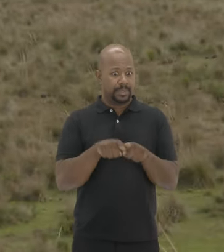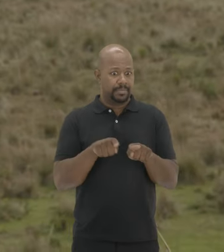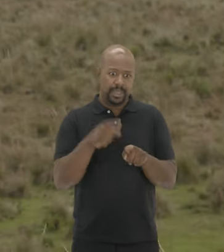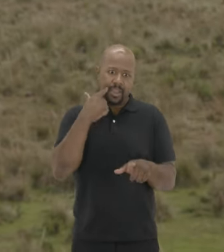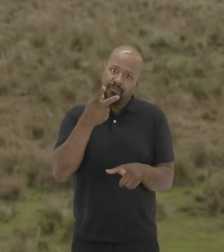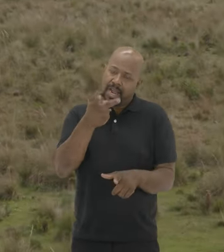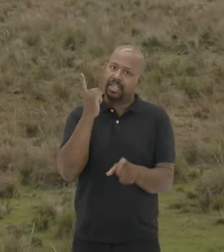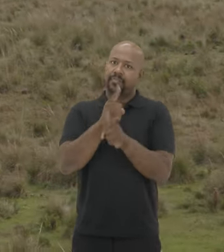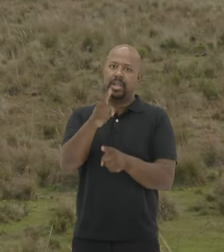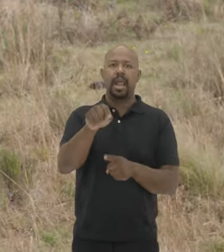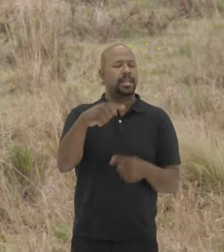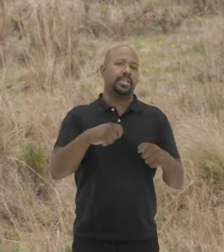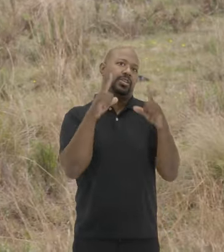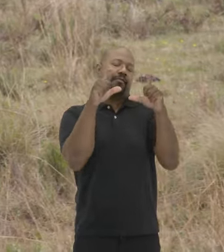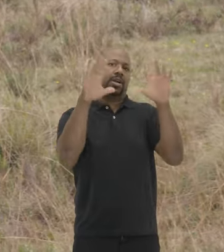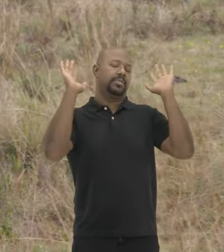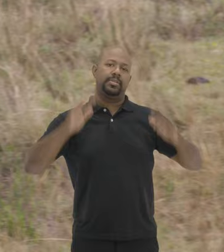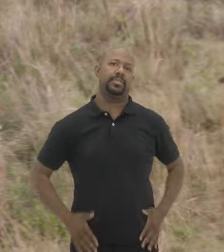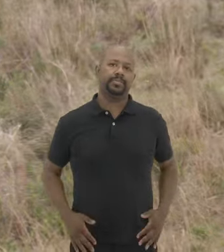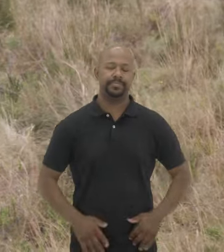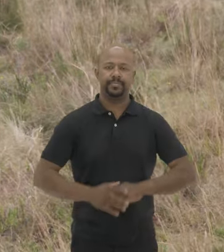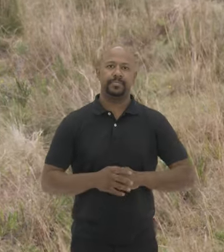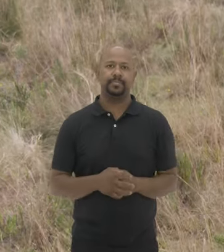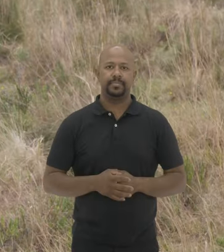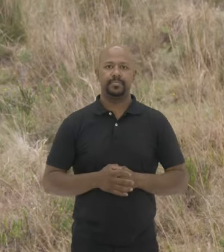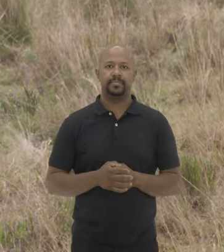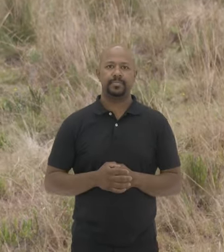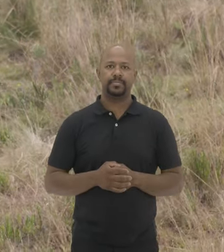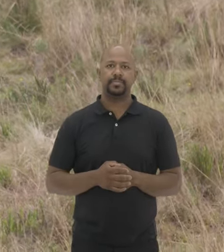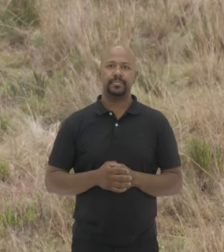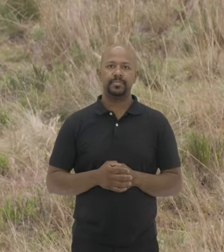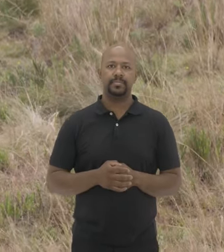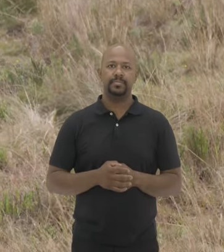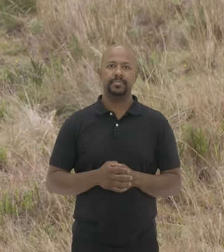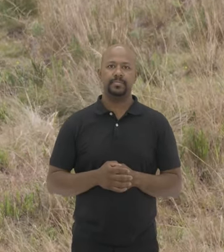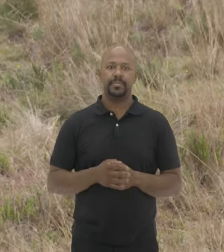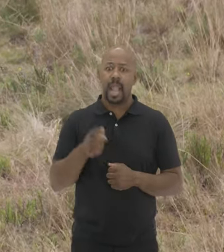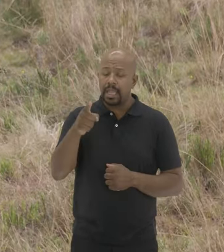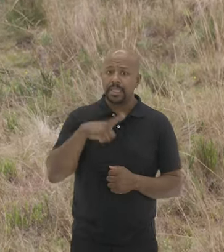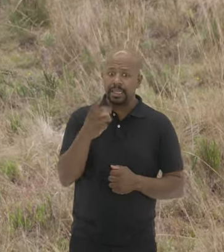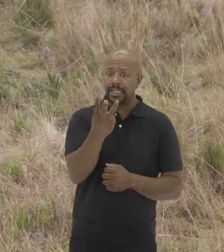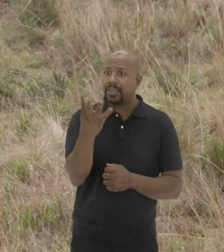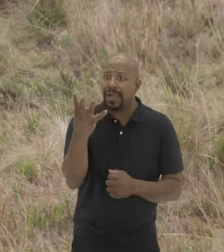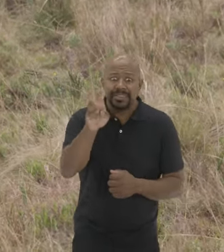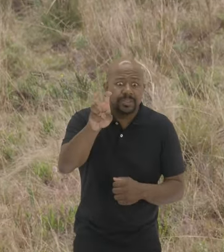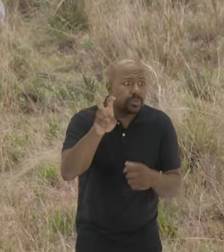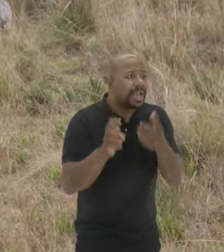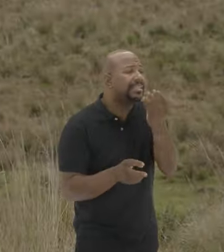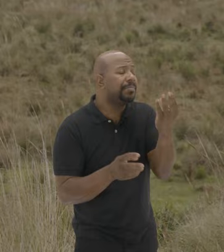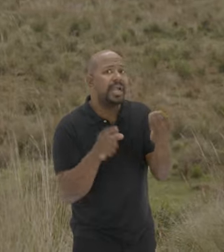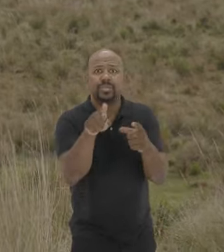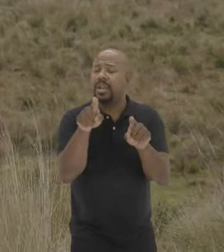Eu também disse que nós ia ver aí eu vou ter que tirar foto no campo aberto algumas Emas andam e ciscam no chão aqui ó tem três